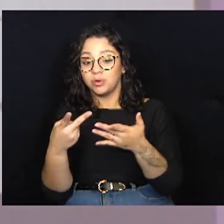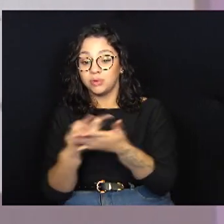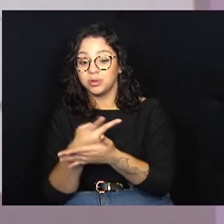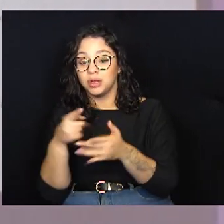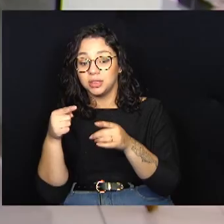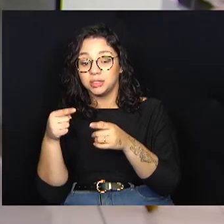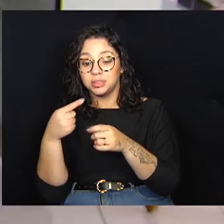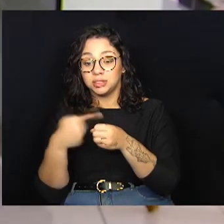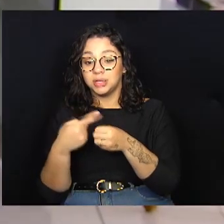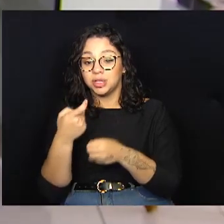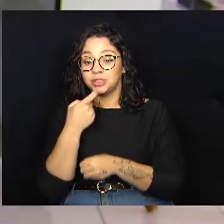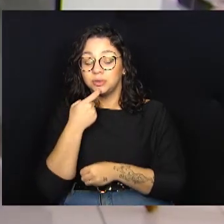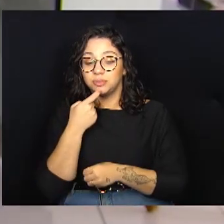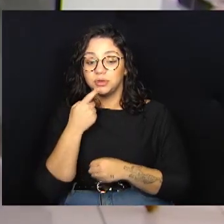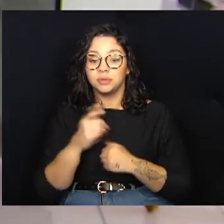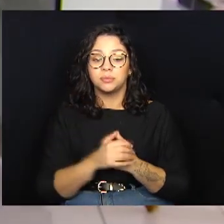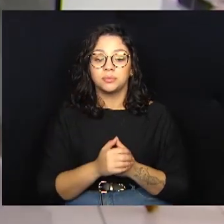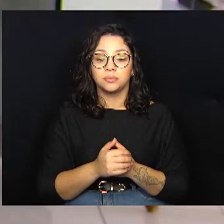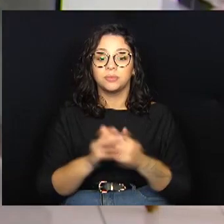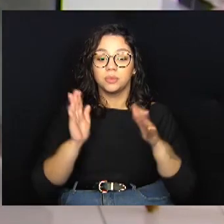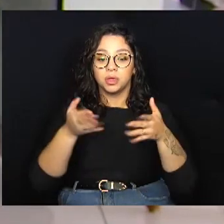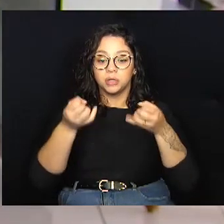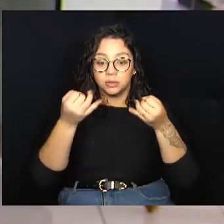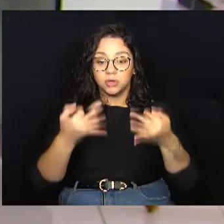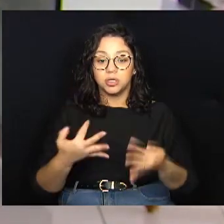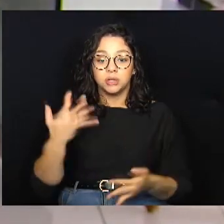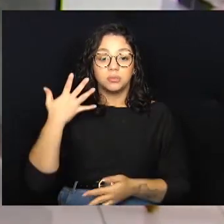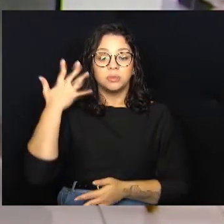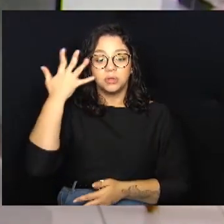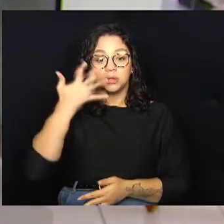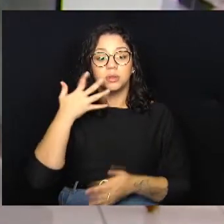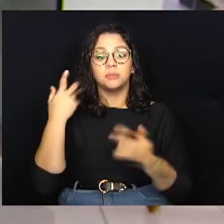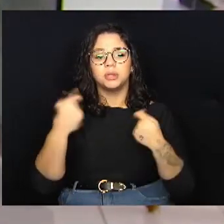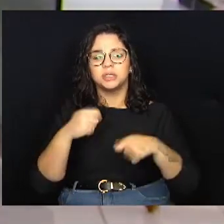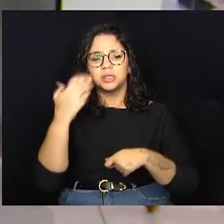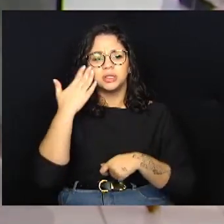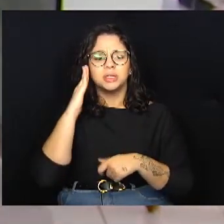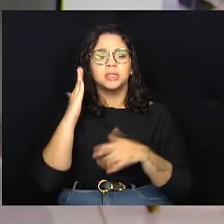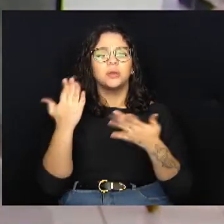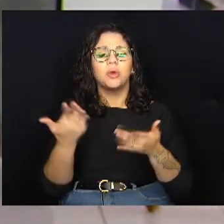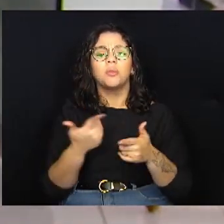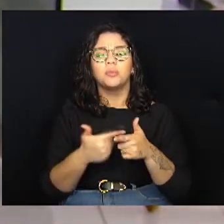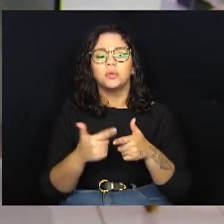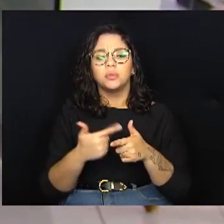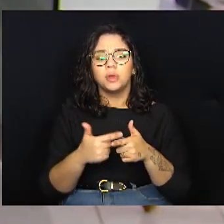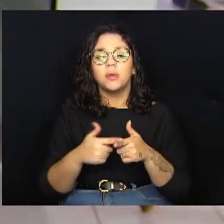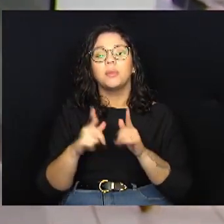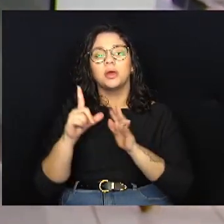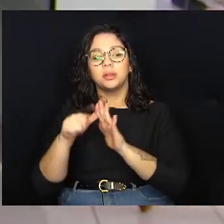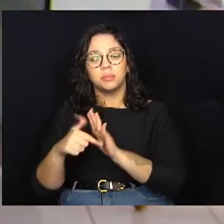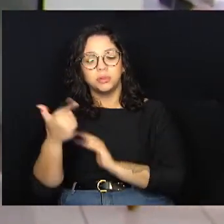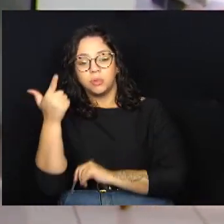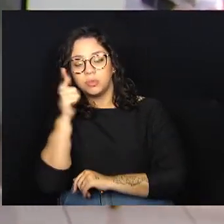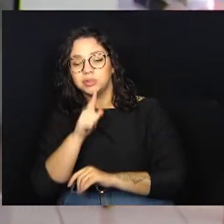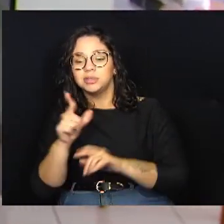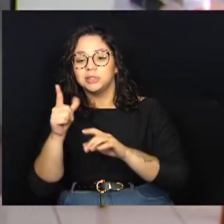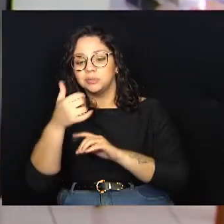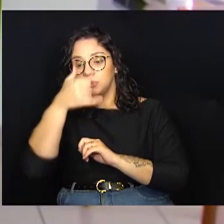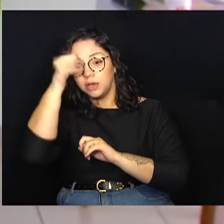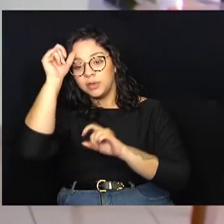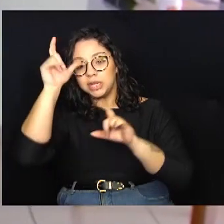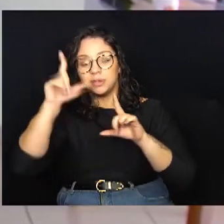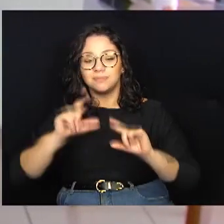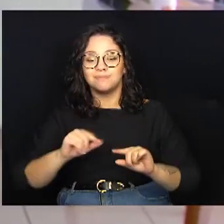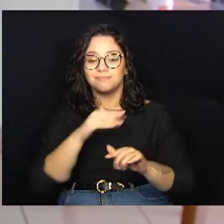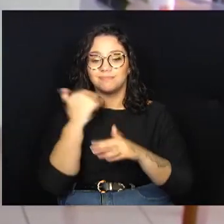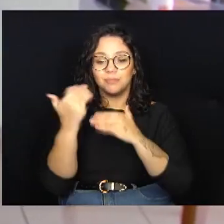de Campinas. Como eu disse na minha palestra, a gente precisa entender o problema para a gente conseguir prevenir e reduzir essas mortes e a